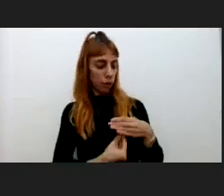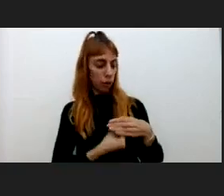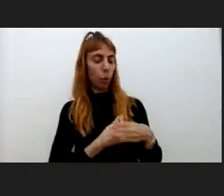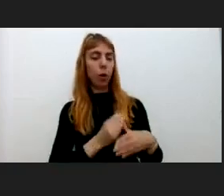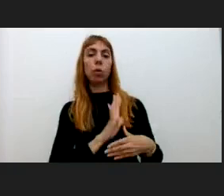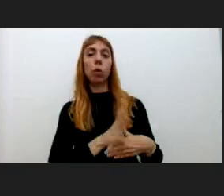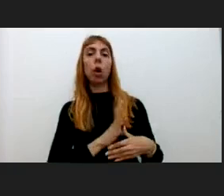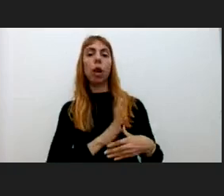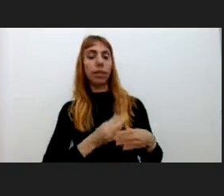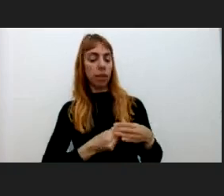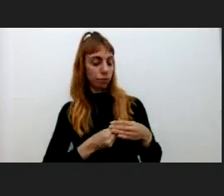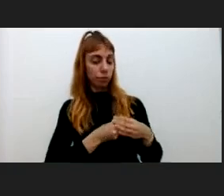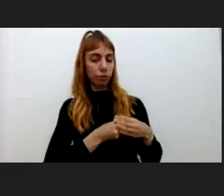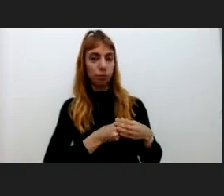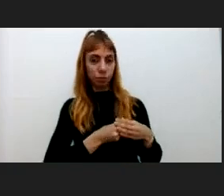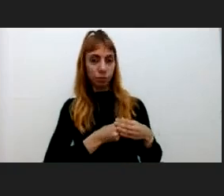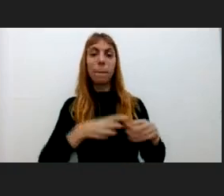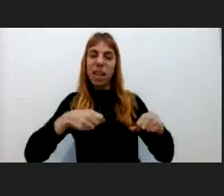né?